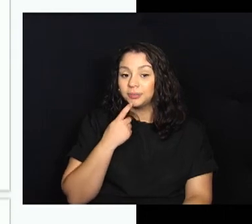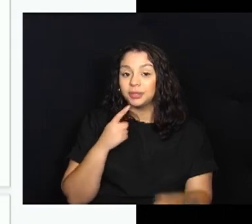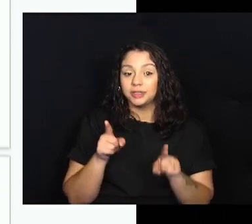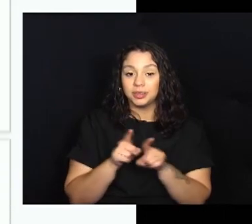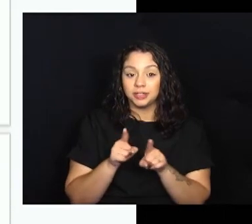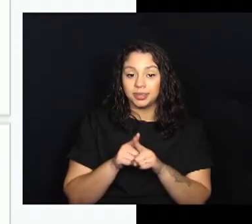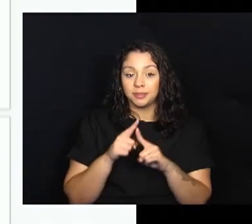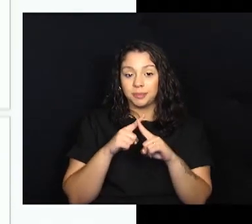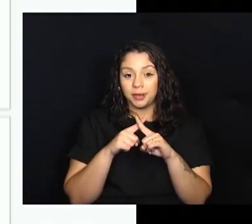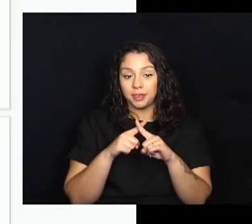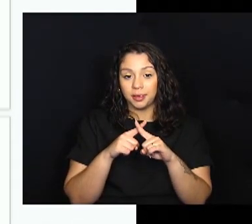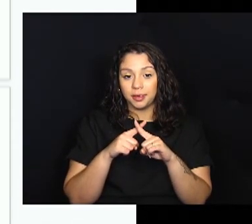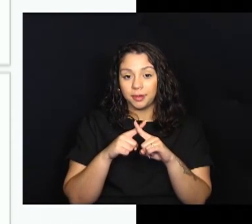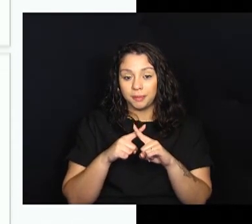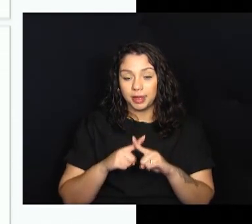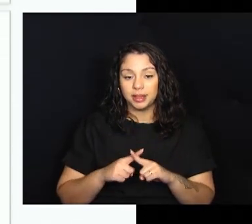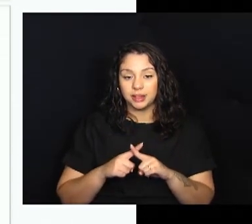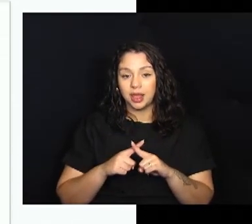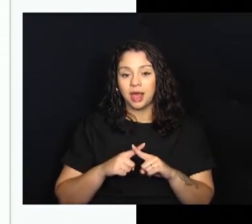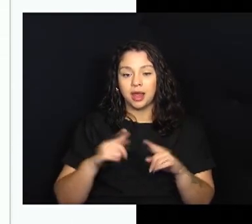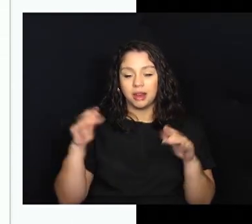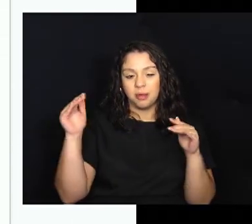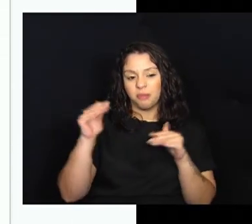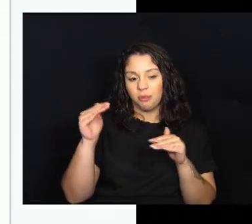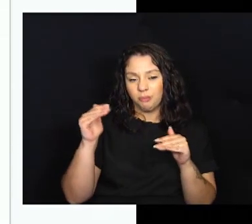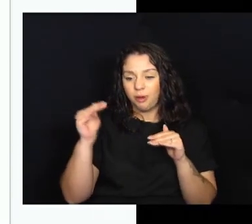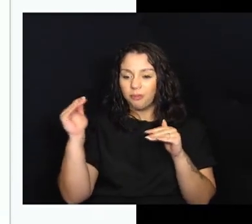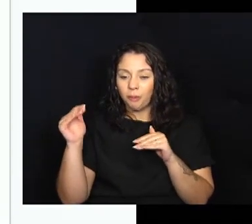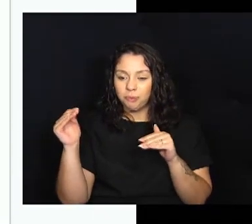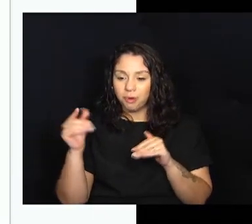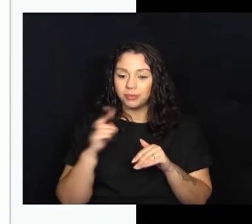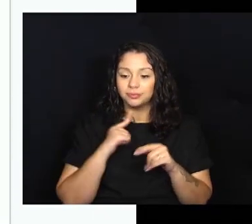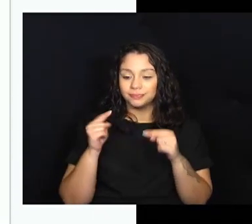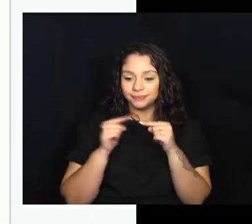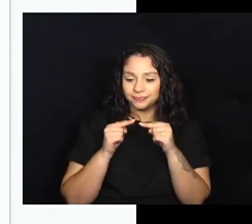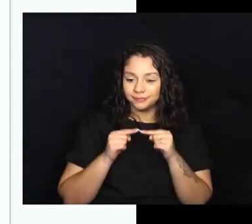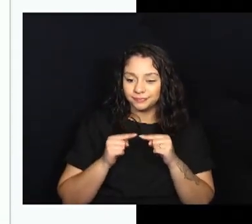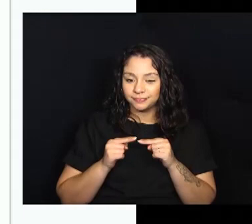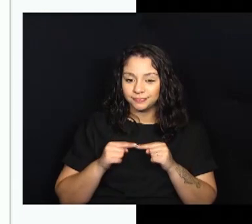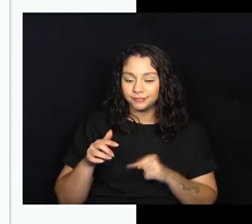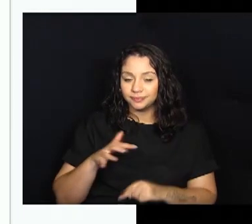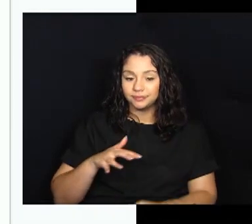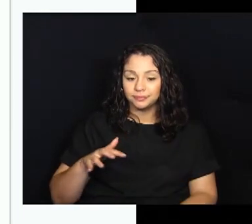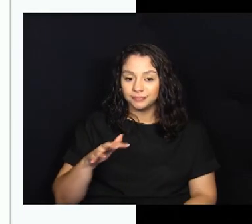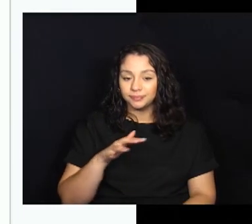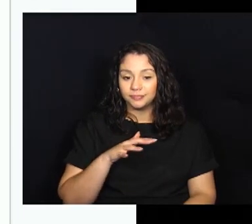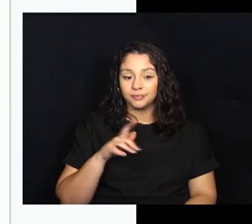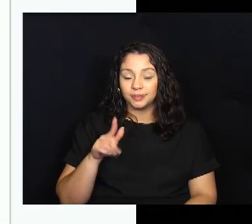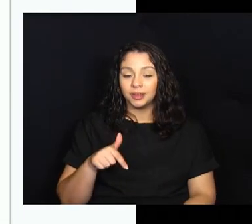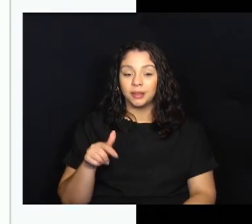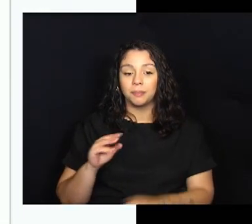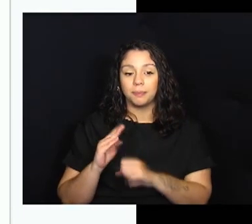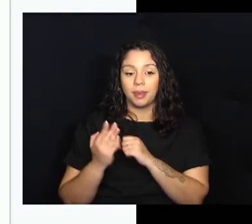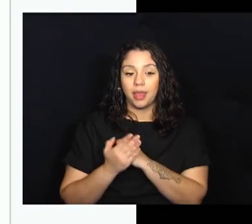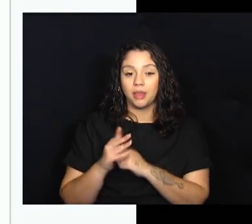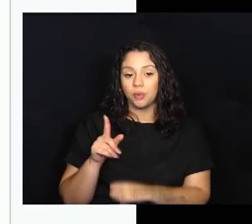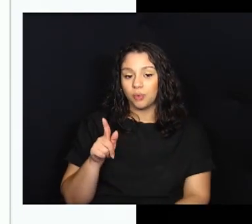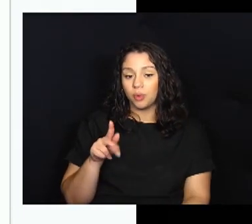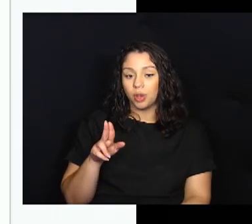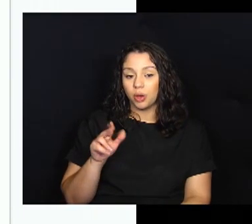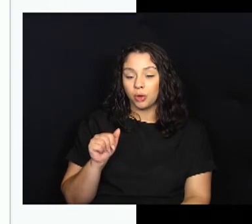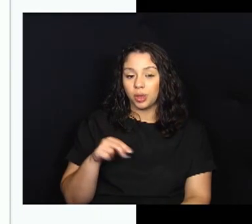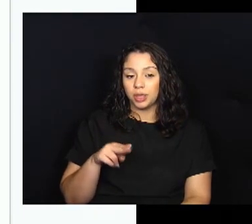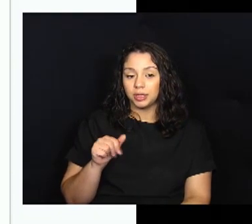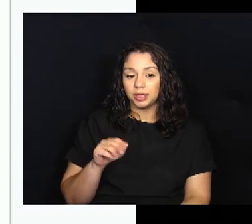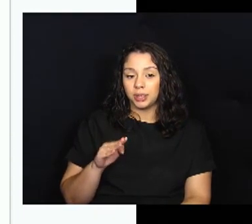Lab, que é uma batalha de rimas, que vai acontecer lá no espaço Rap Lab, que fica no Jardim Guanabara. Temos